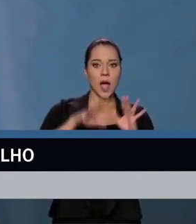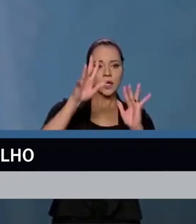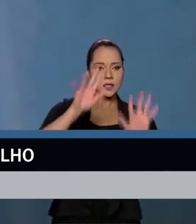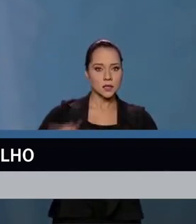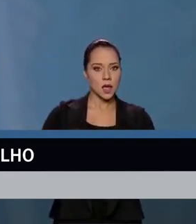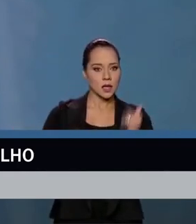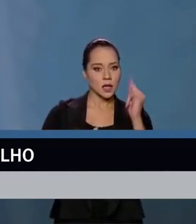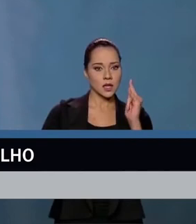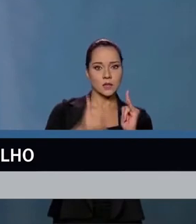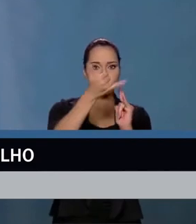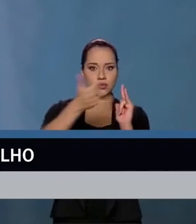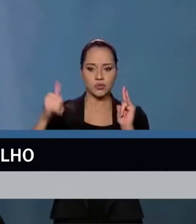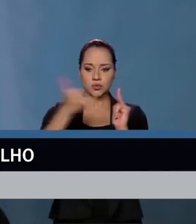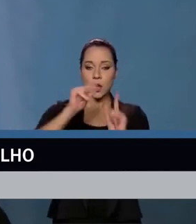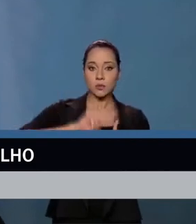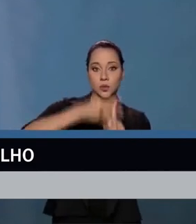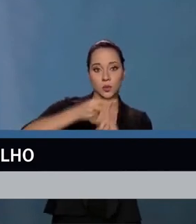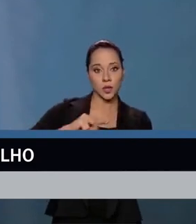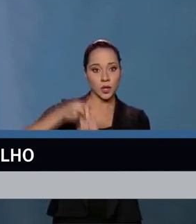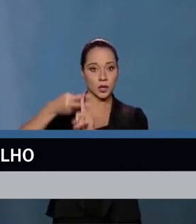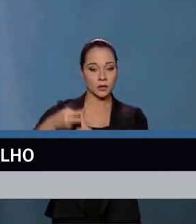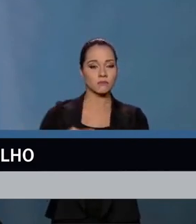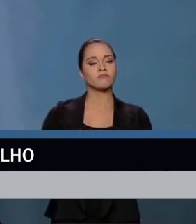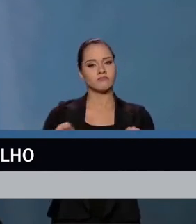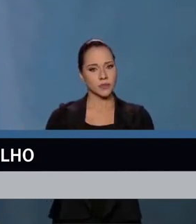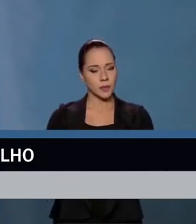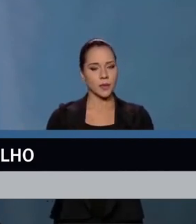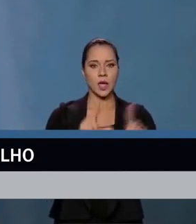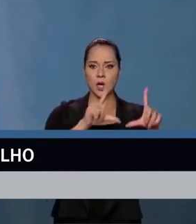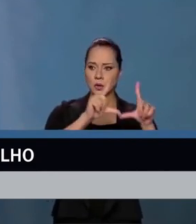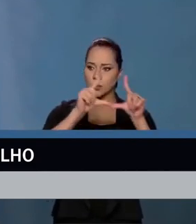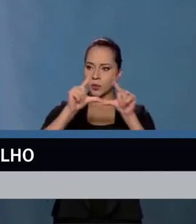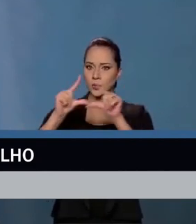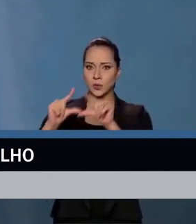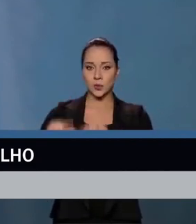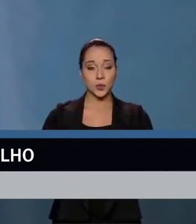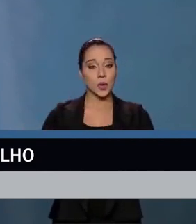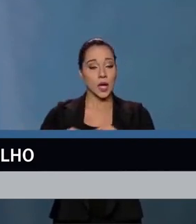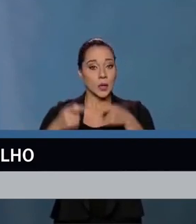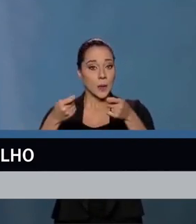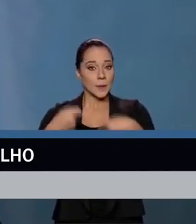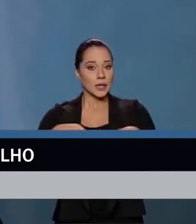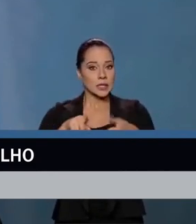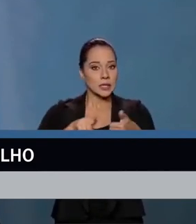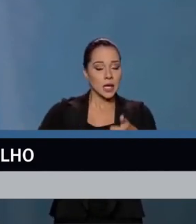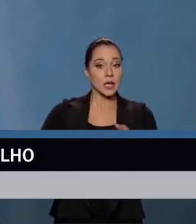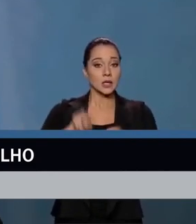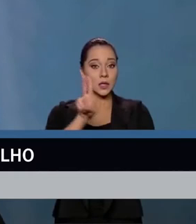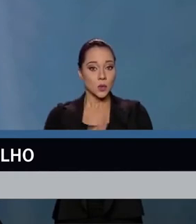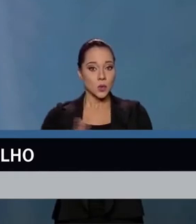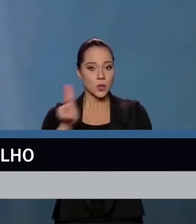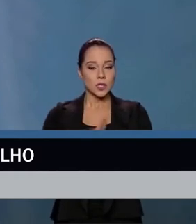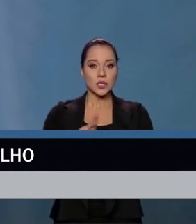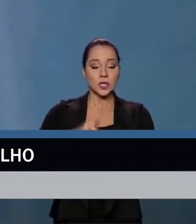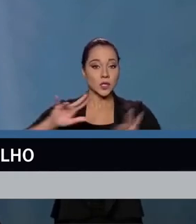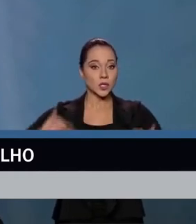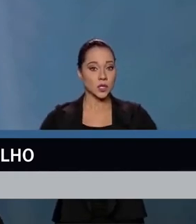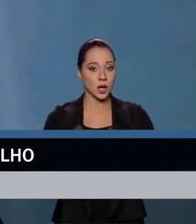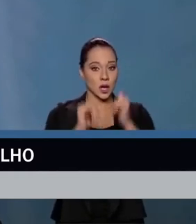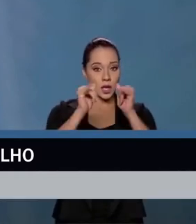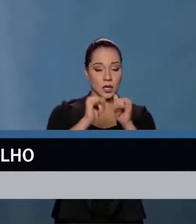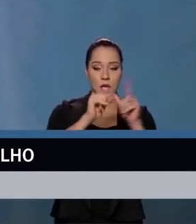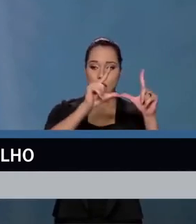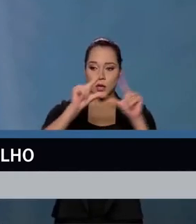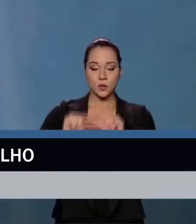de transmissão. Ao mesmo tempo, reduzimos nossa dependência das usinas hidrelétricas